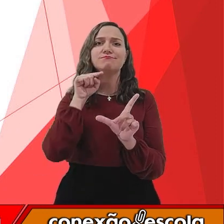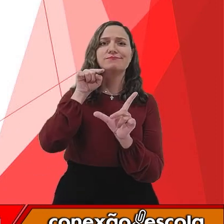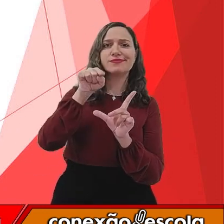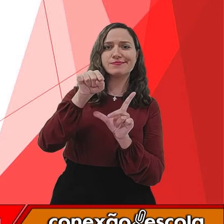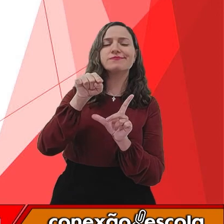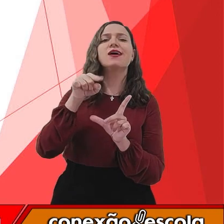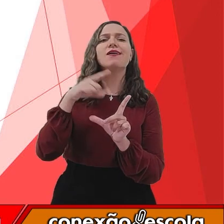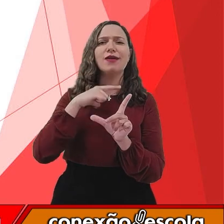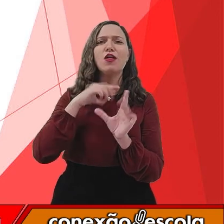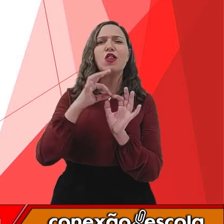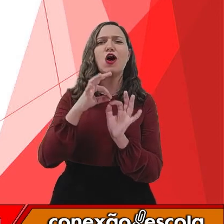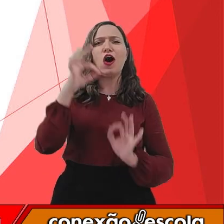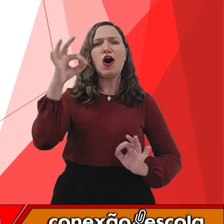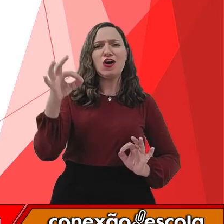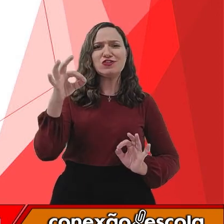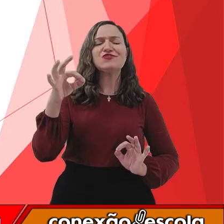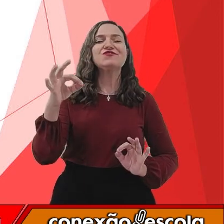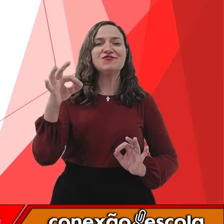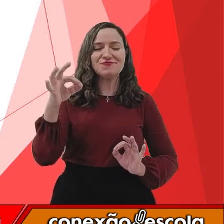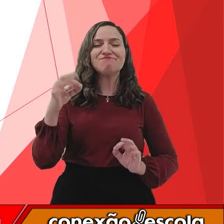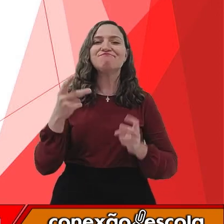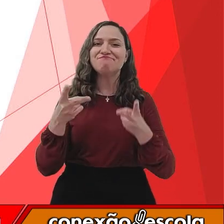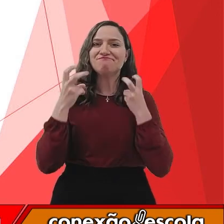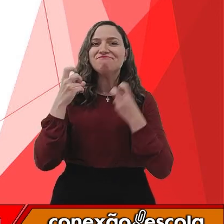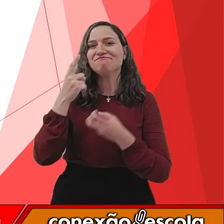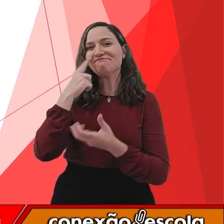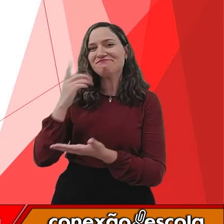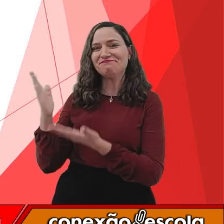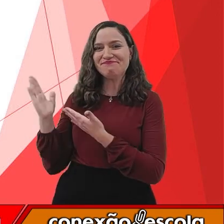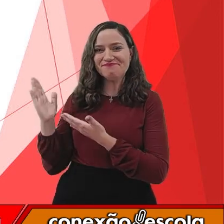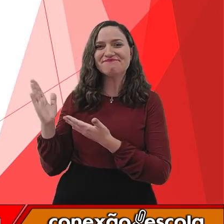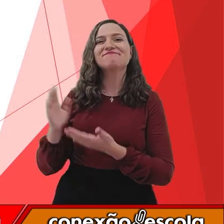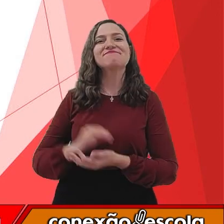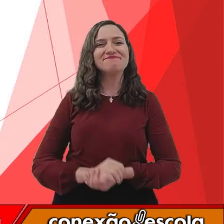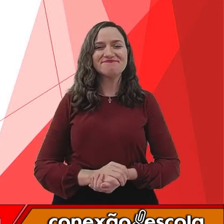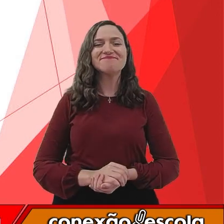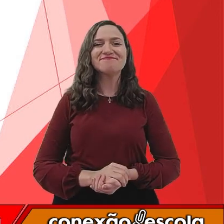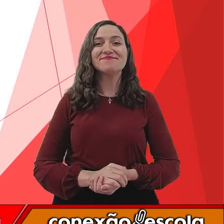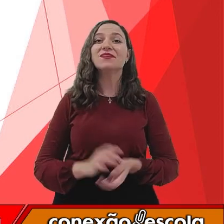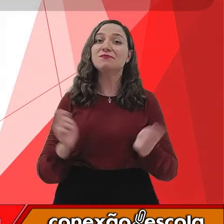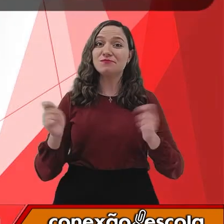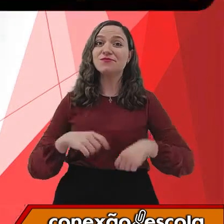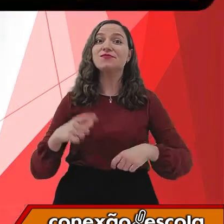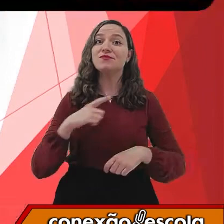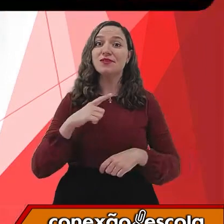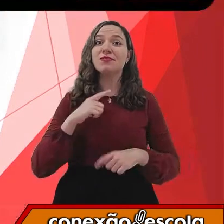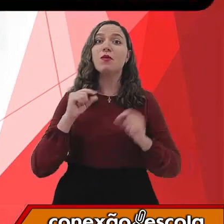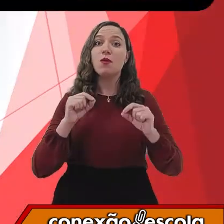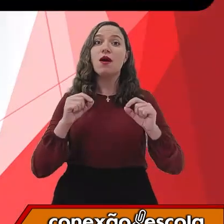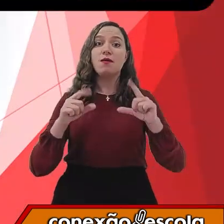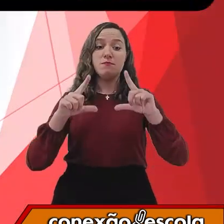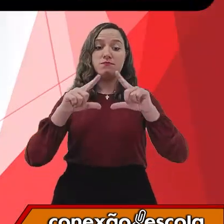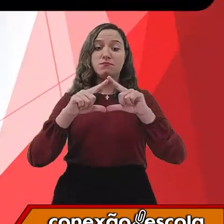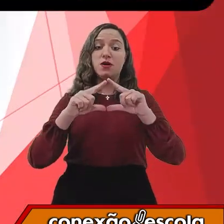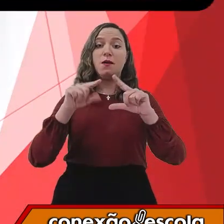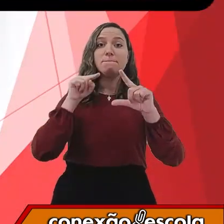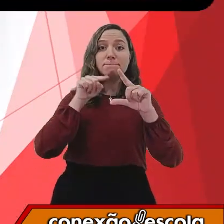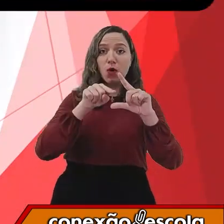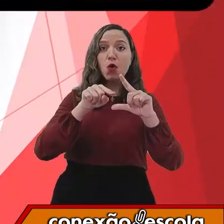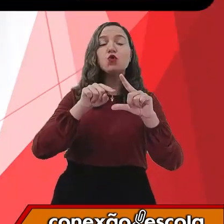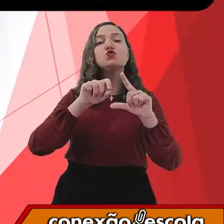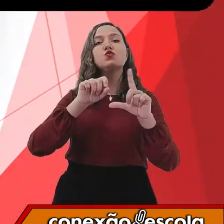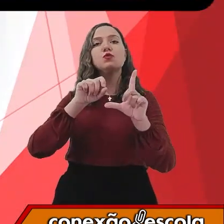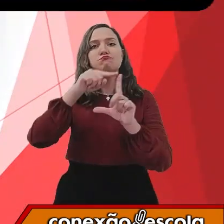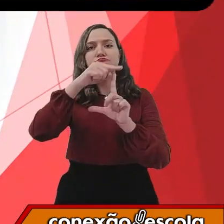bem distante da região delimitada pelo triângulo. Então, o circuncentro pode estar fora, dentro